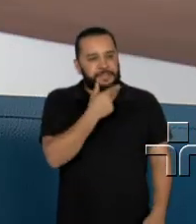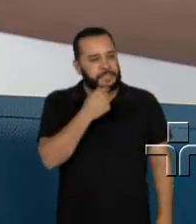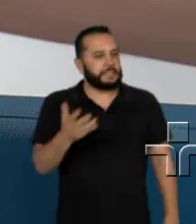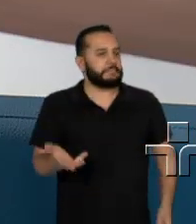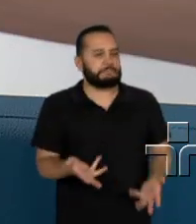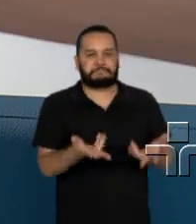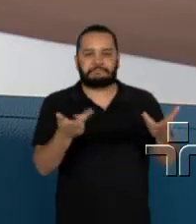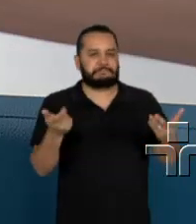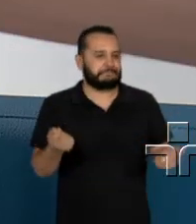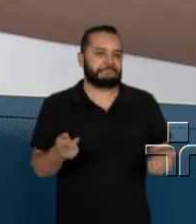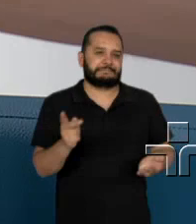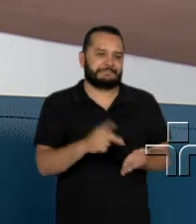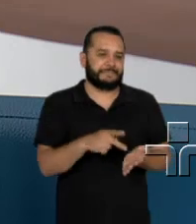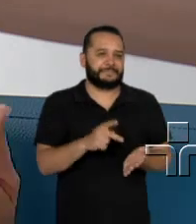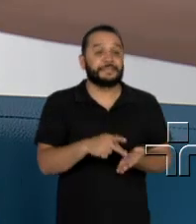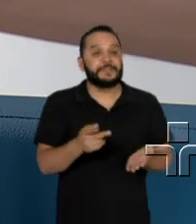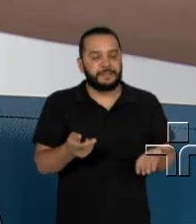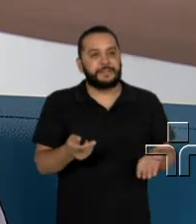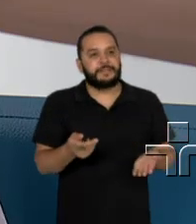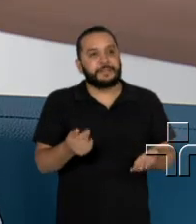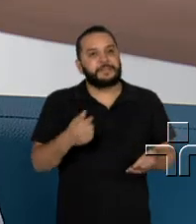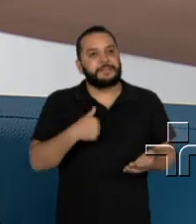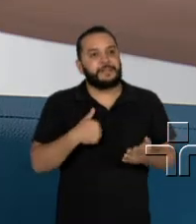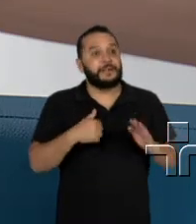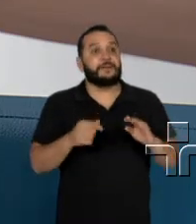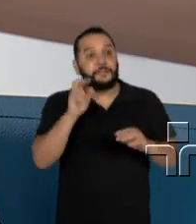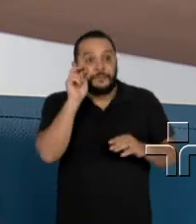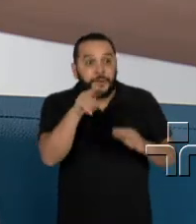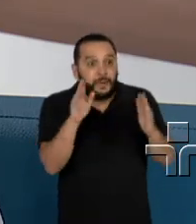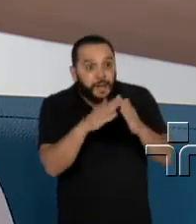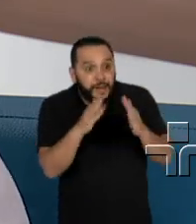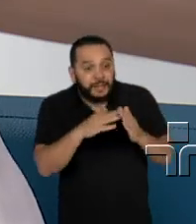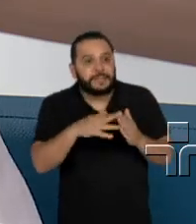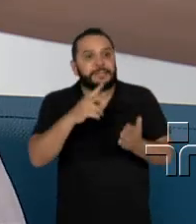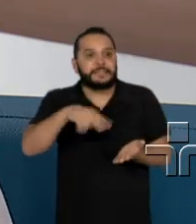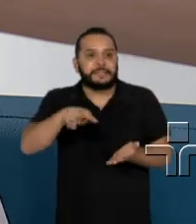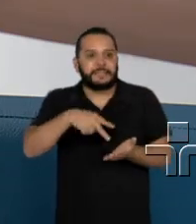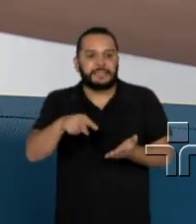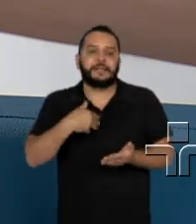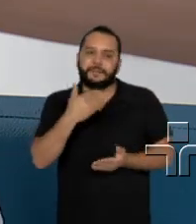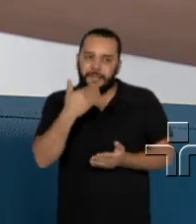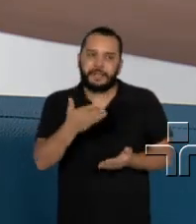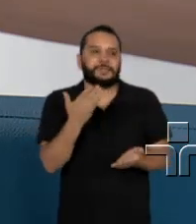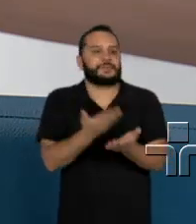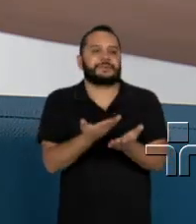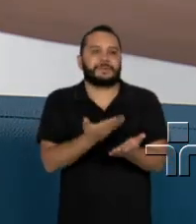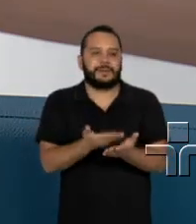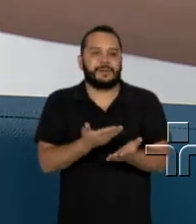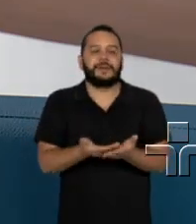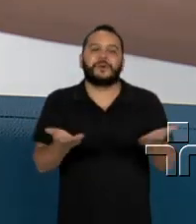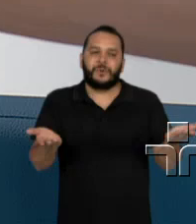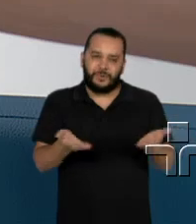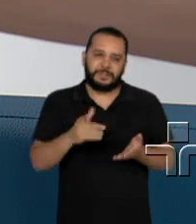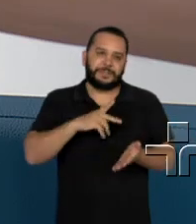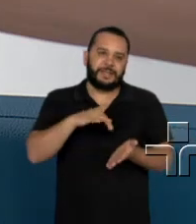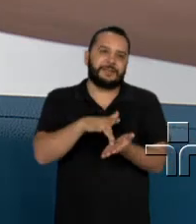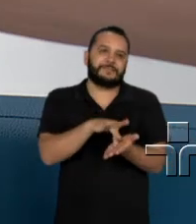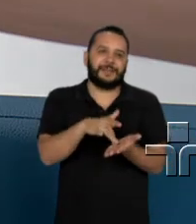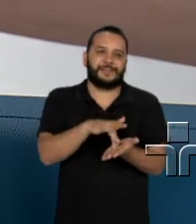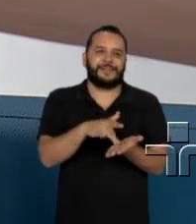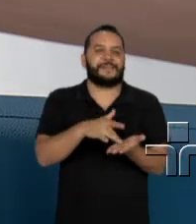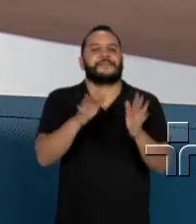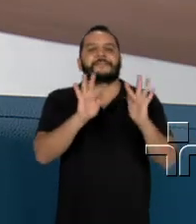impressionante eles vinham dançando em casa por isso eles pedem e hoje em dia tão lá fazendo aula